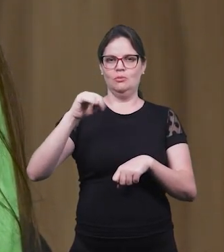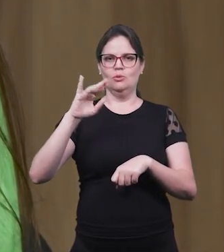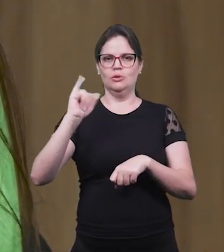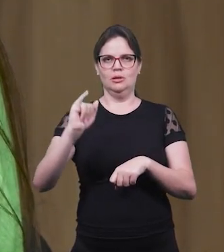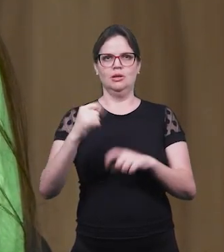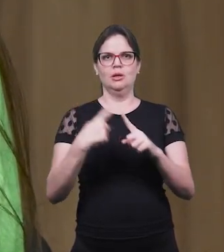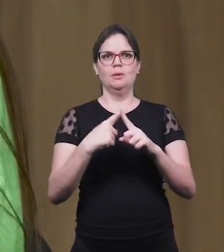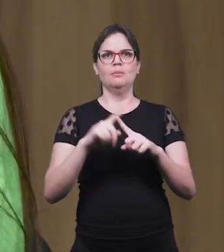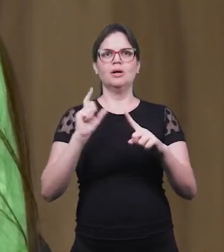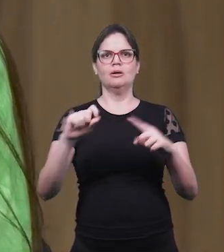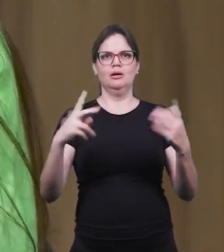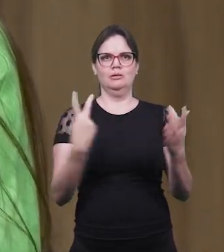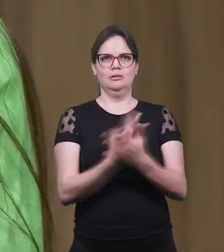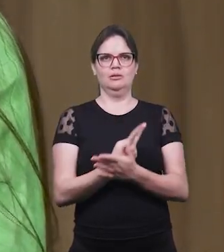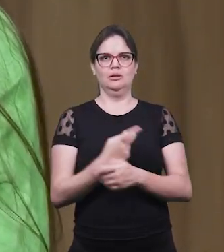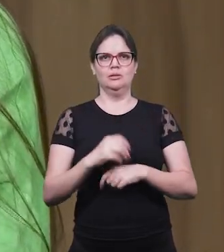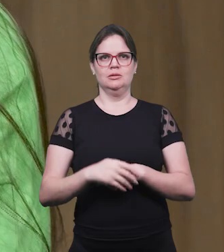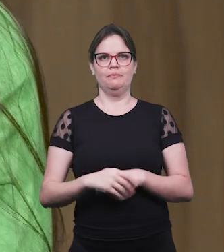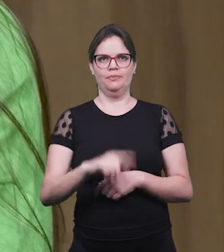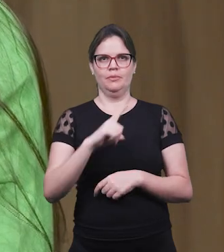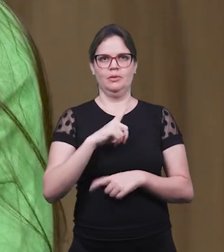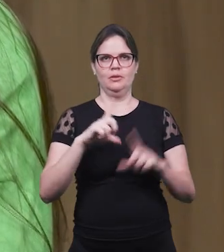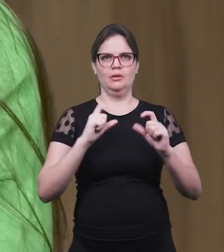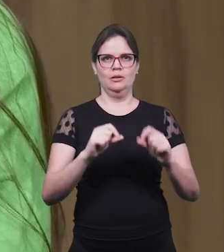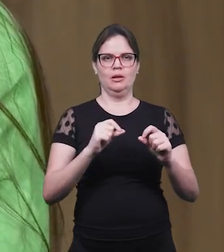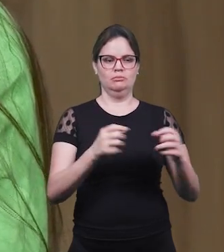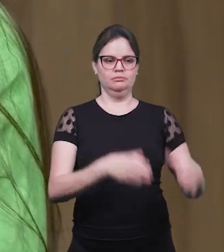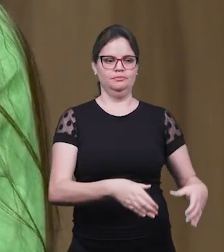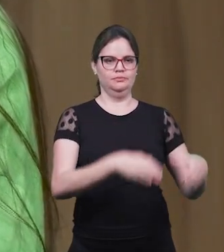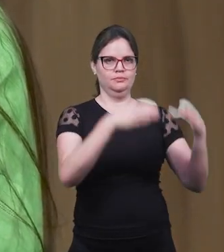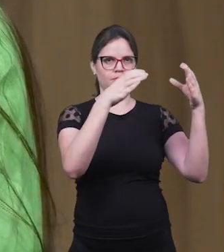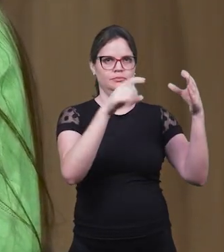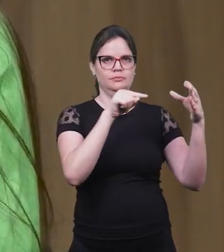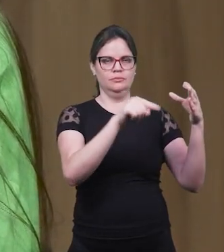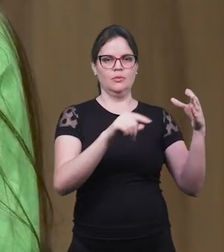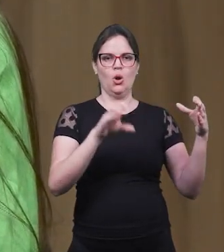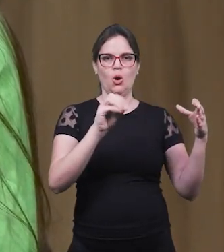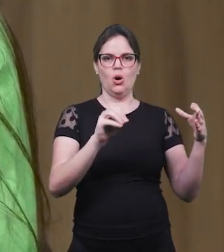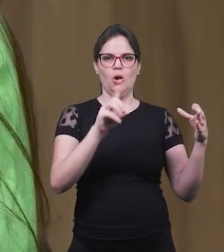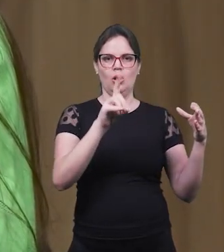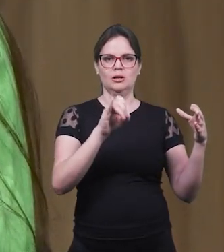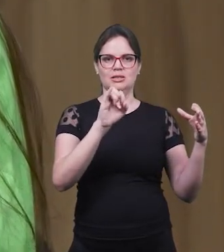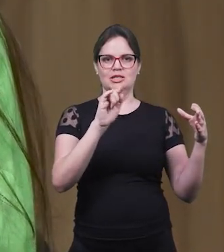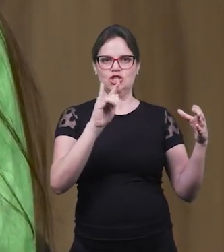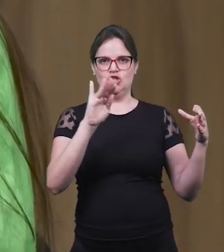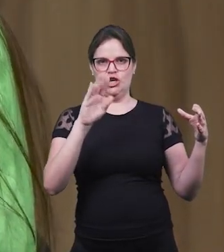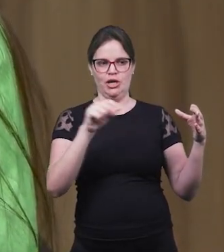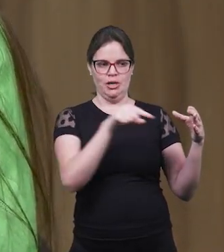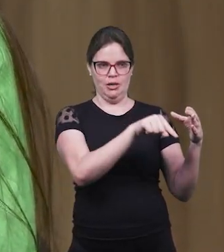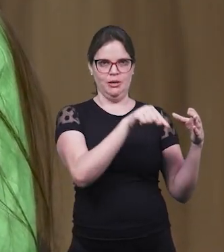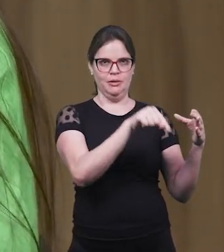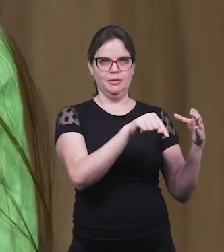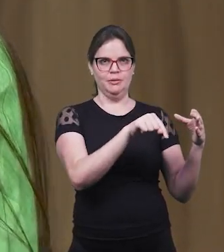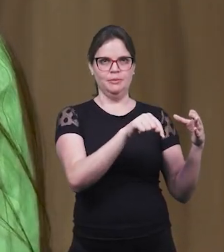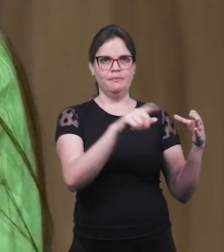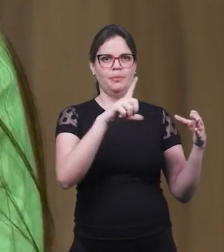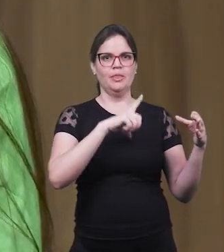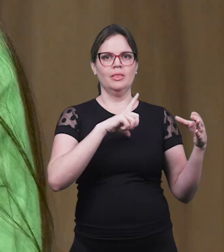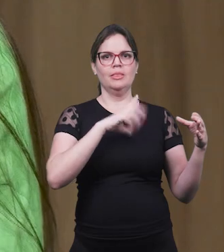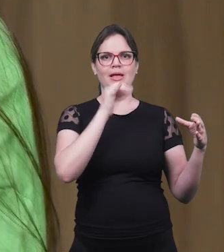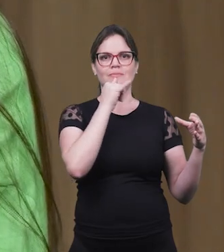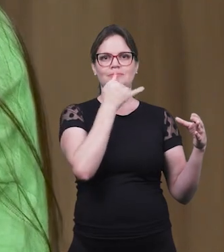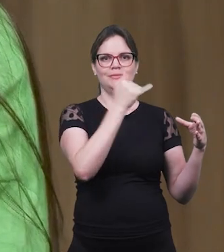ele misturado, nós temos um cilindro de 100% oxigênio medicinal, através de uma descarga elétrica